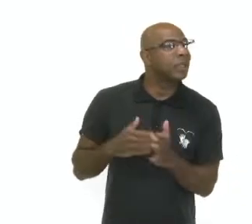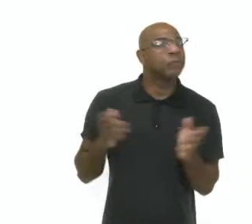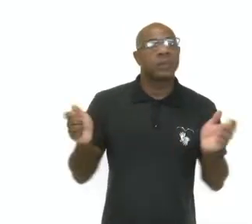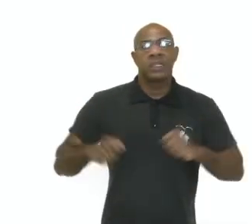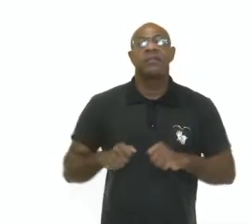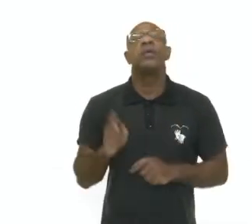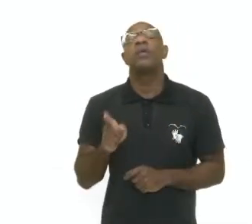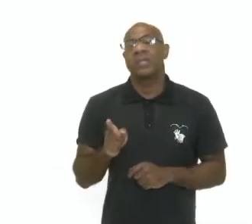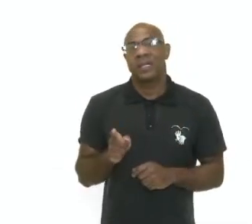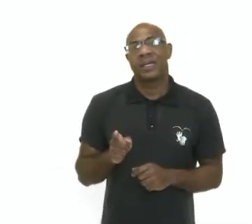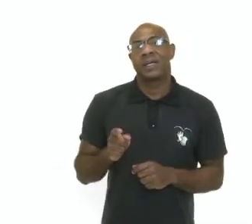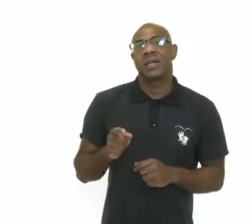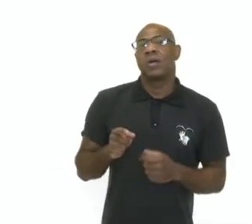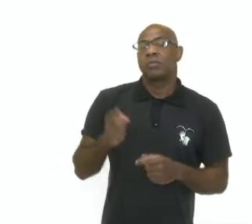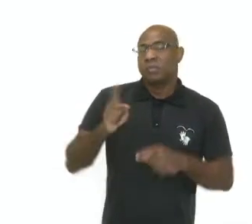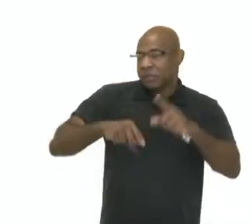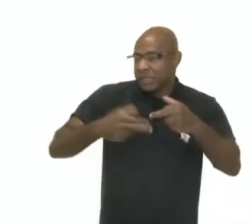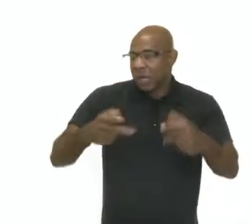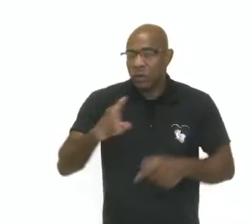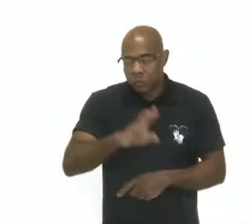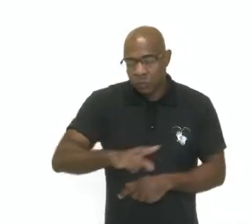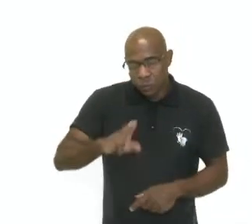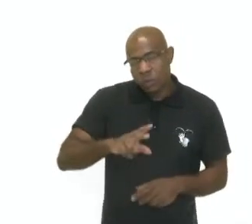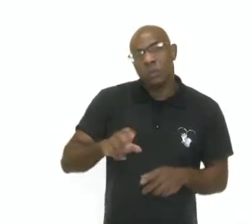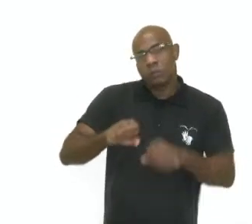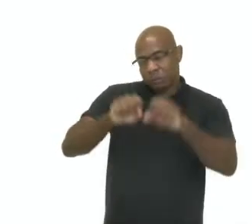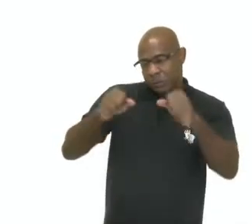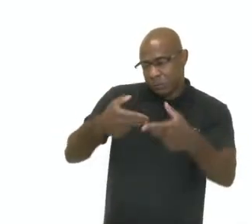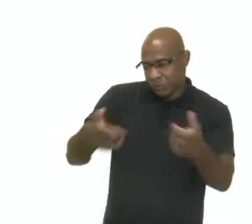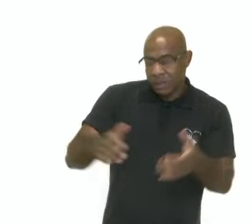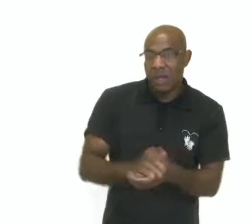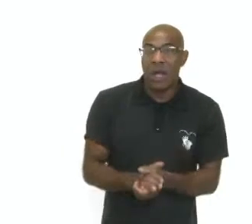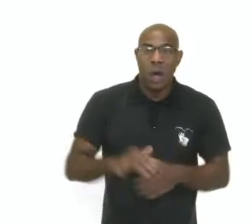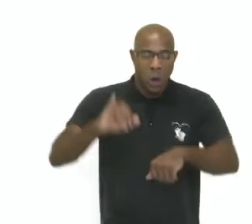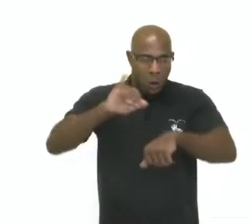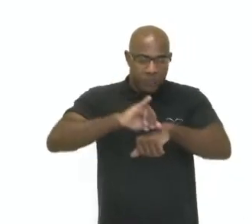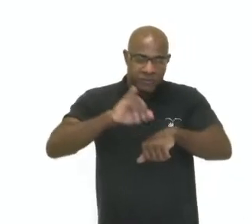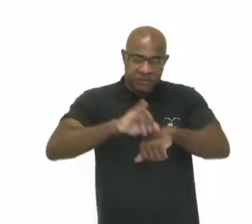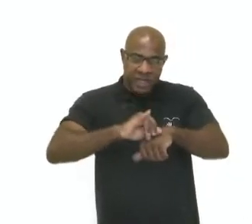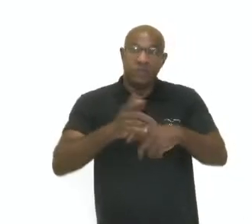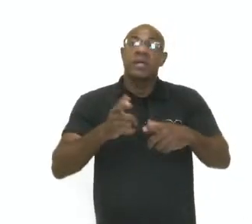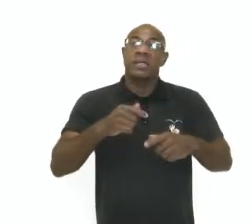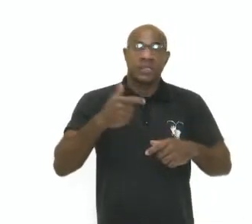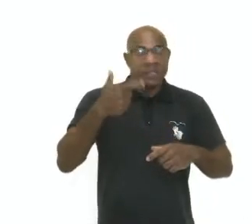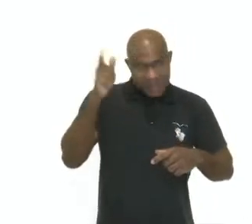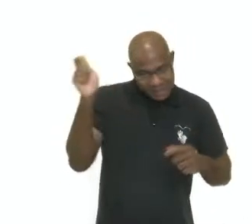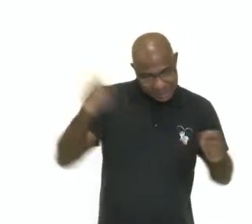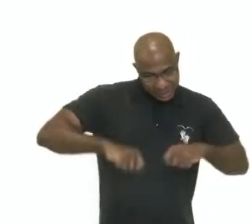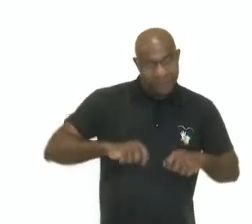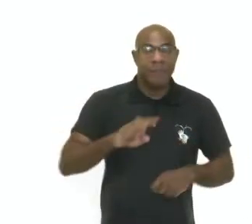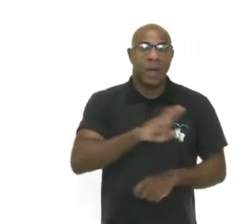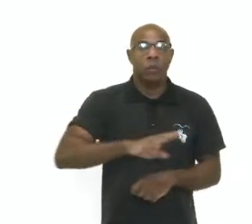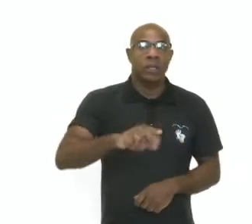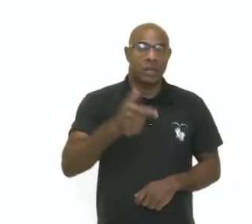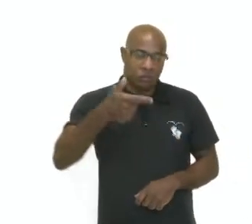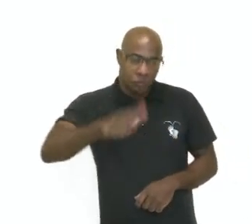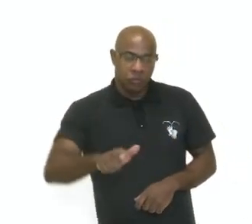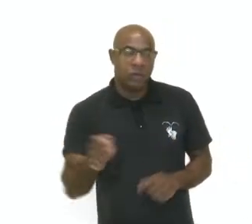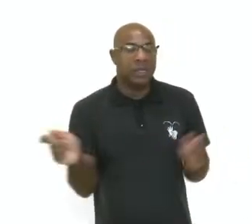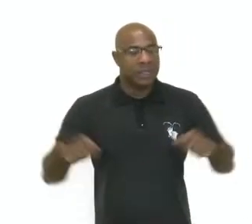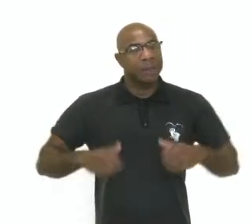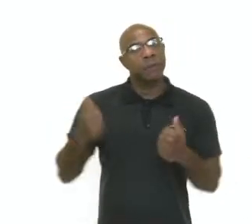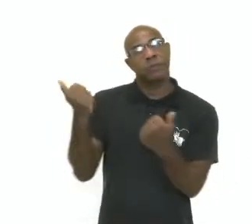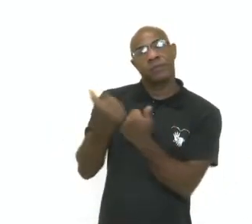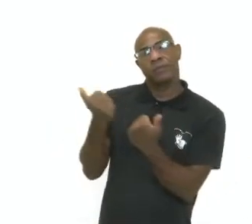sistema. Neste caso, objetos reutilizáveis são circulares, porque eles substituem o lixo